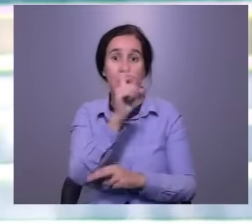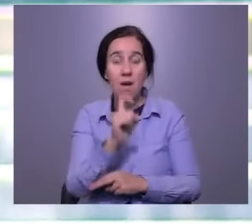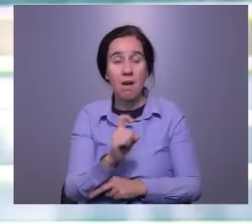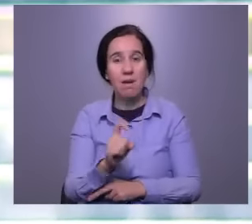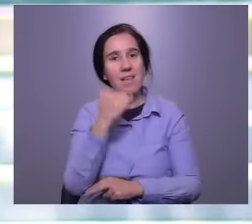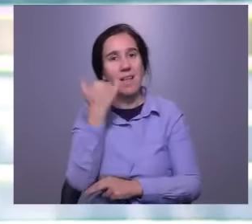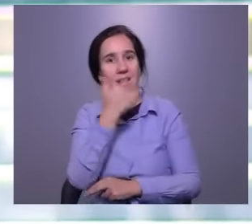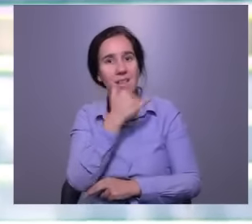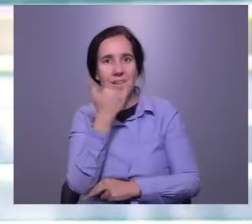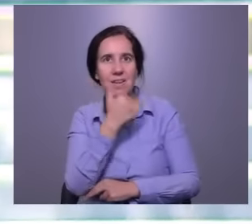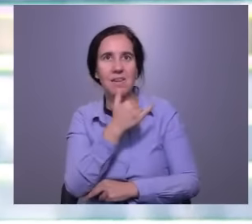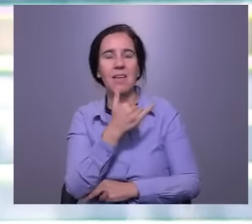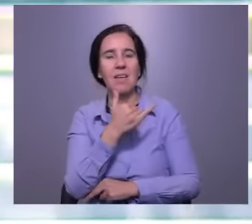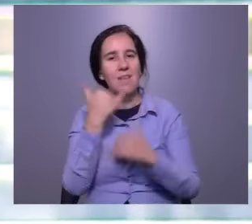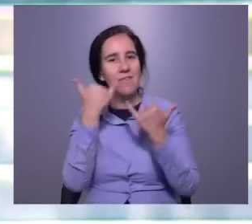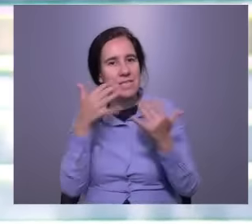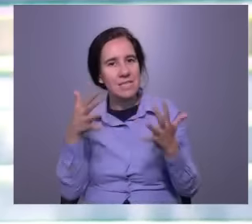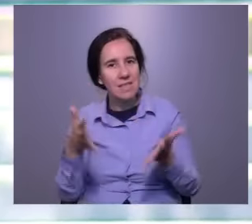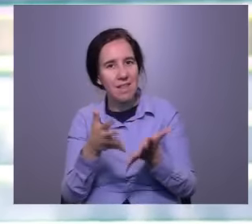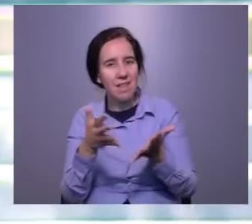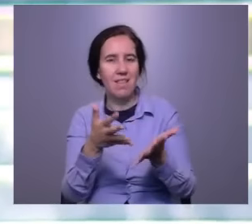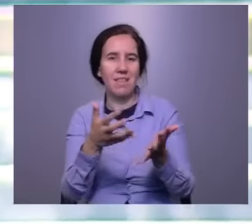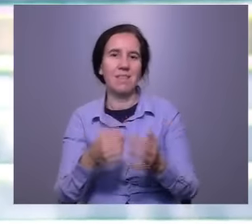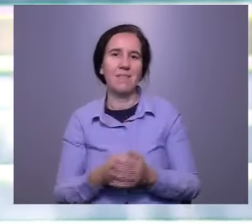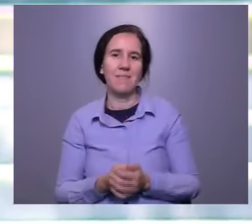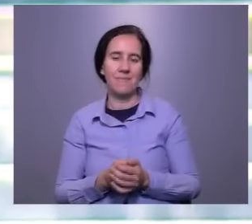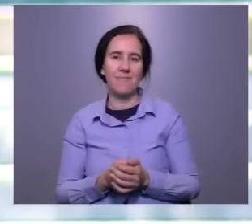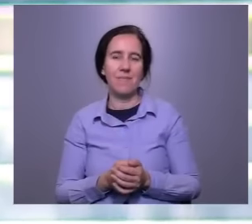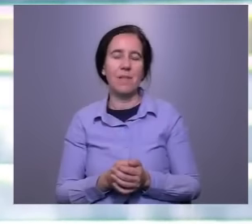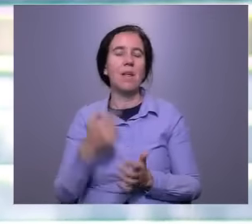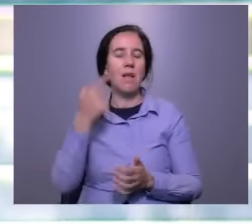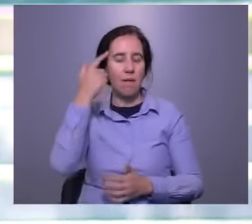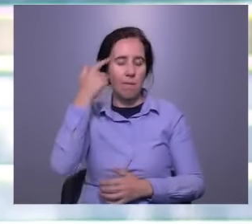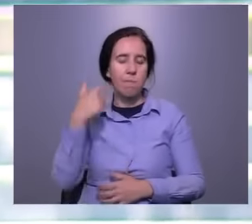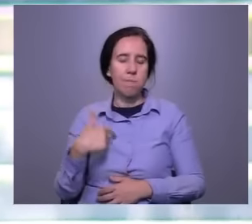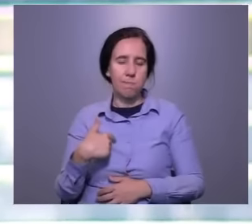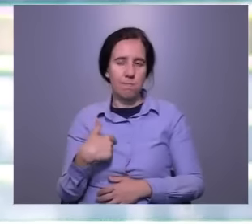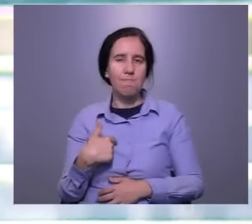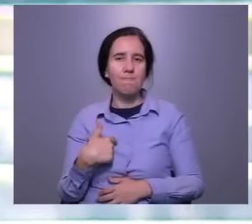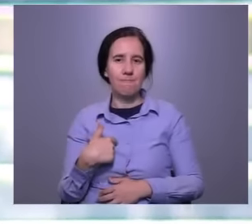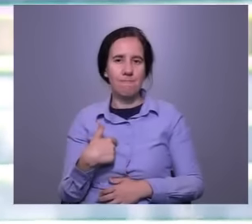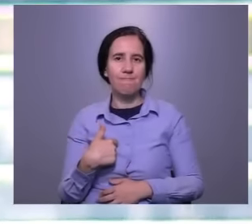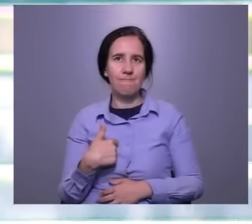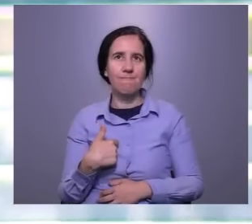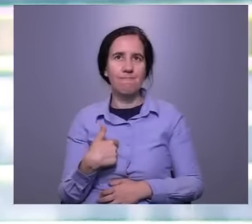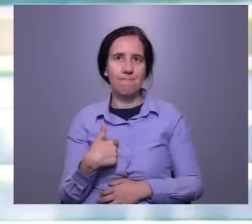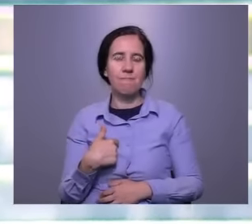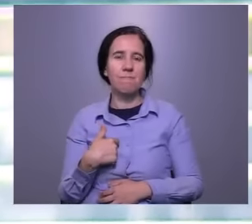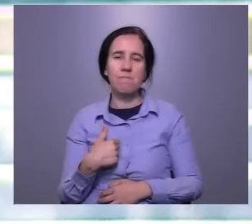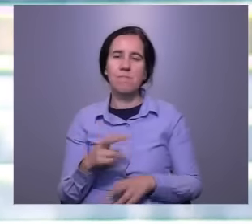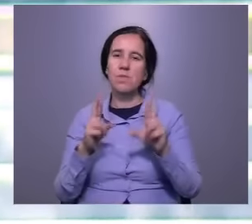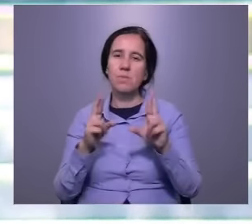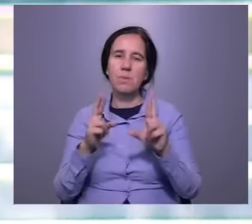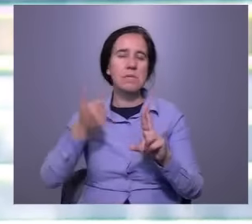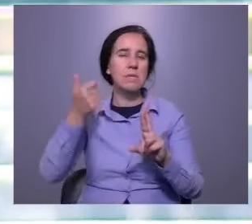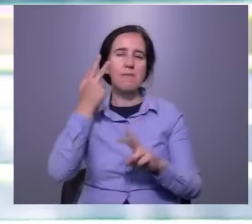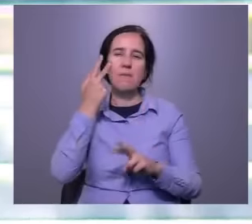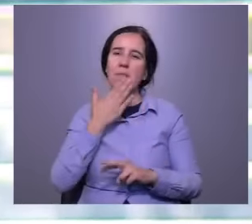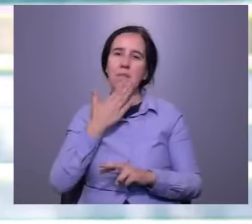no coração os nossos filhos e netos. Desejamos para eles a